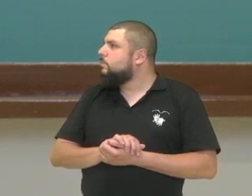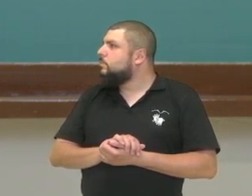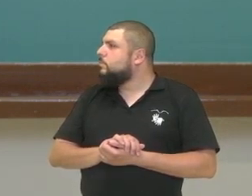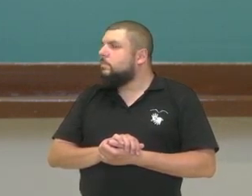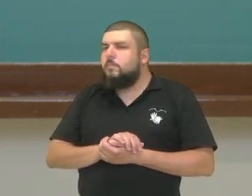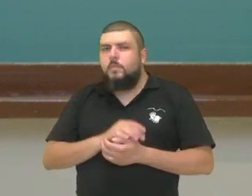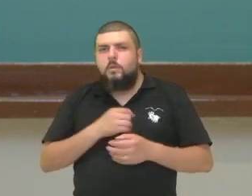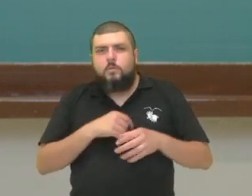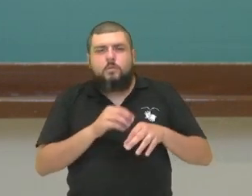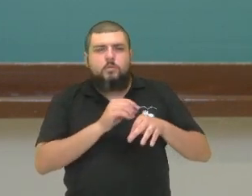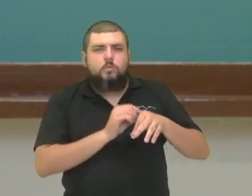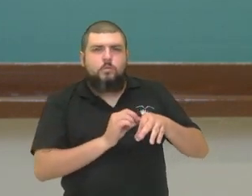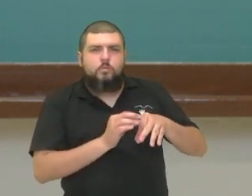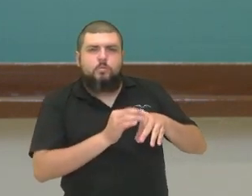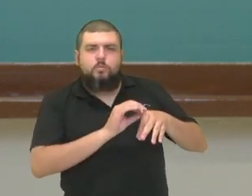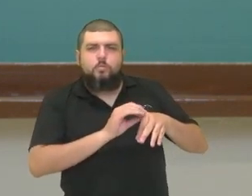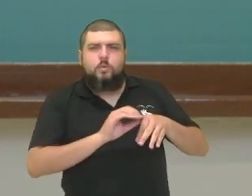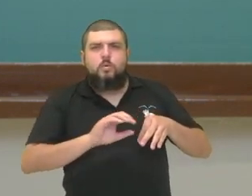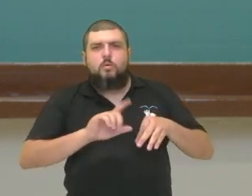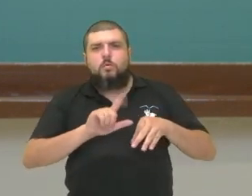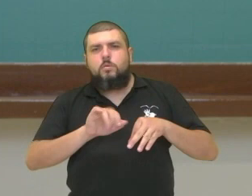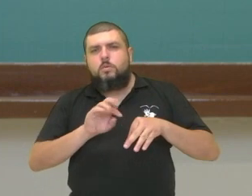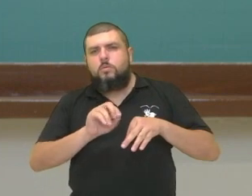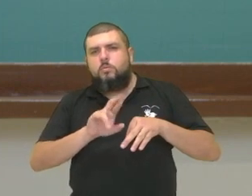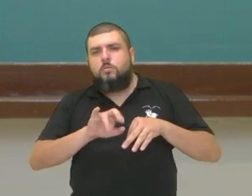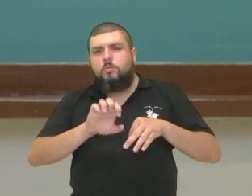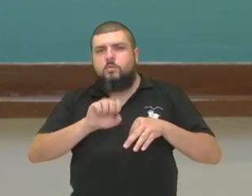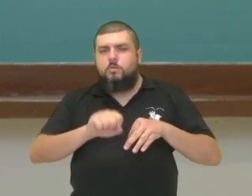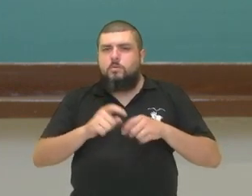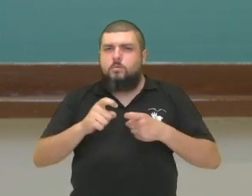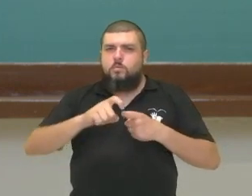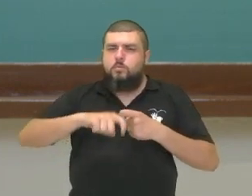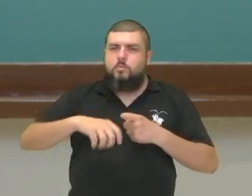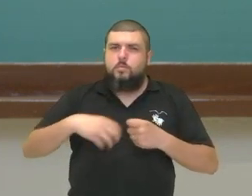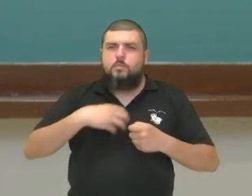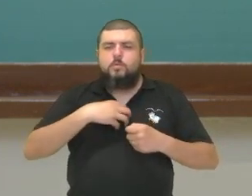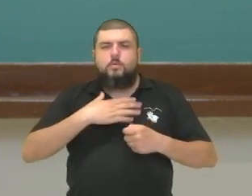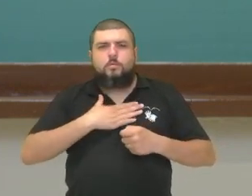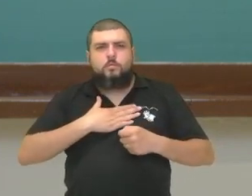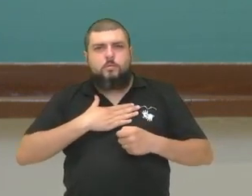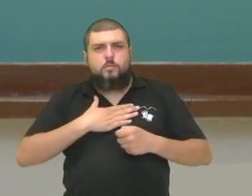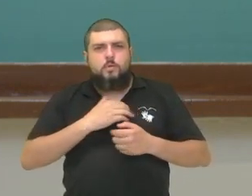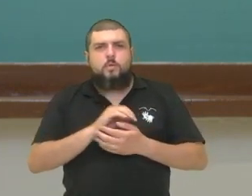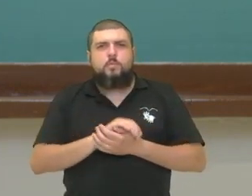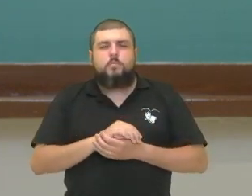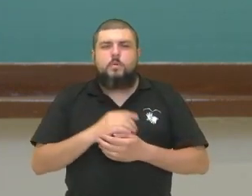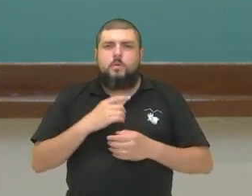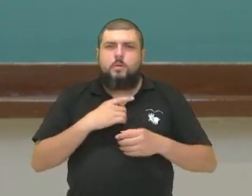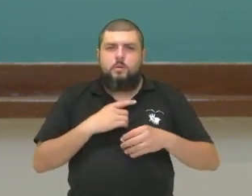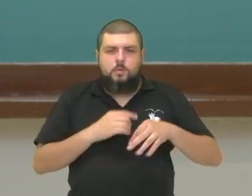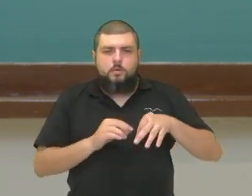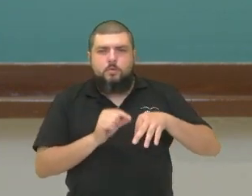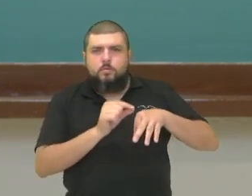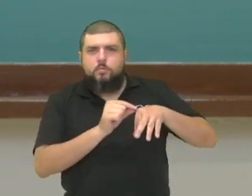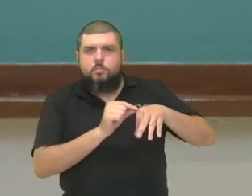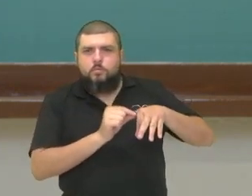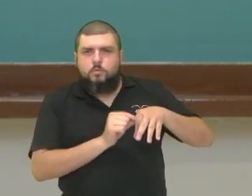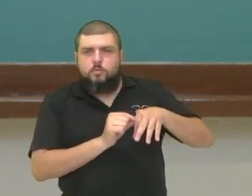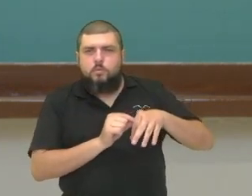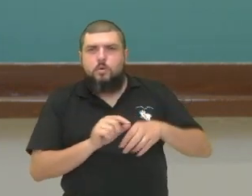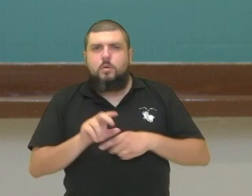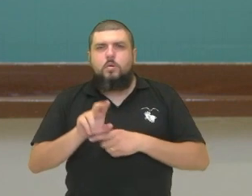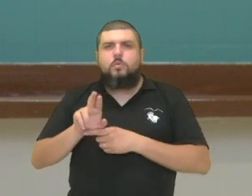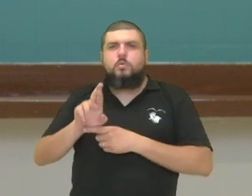mais enervado a mulher vai sentir prazer durante a relação sexual e tem dois orifício da uretra